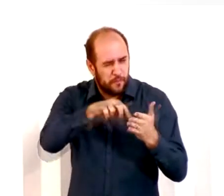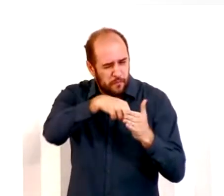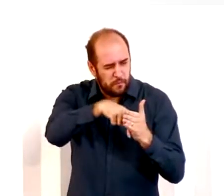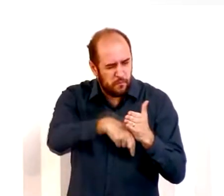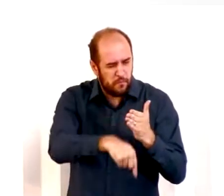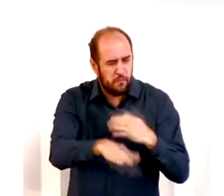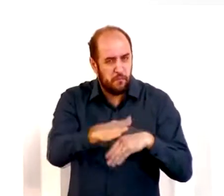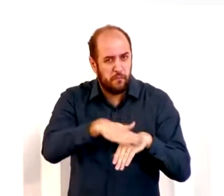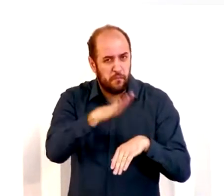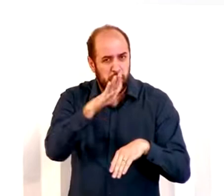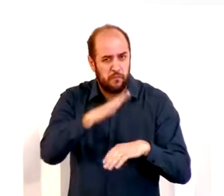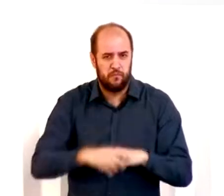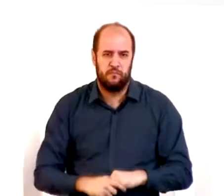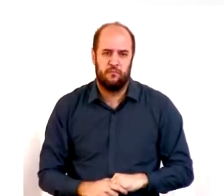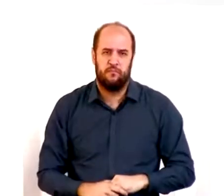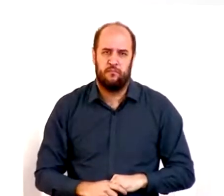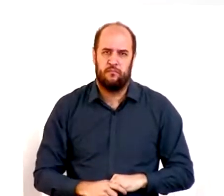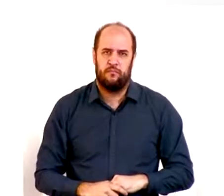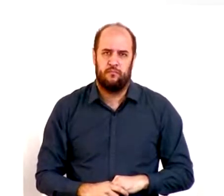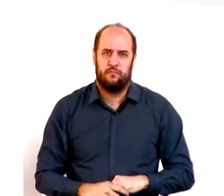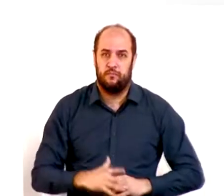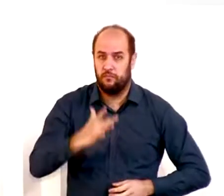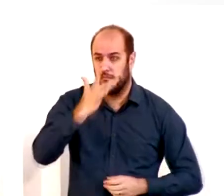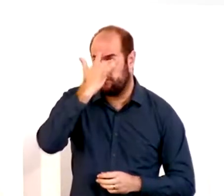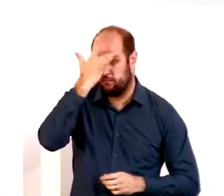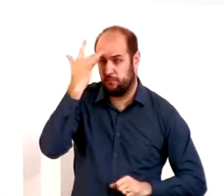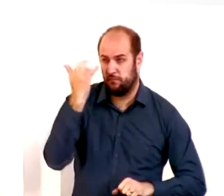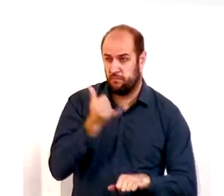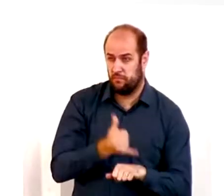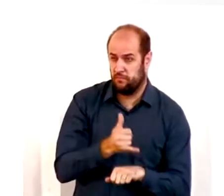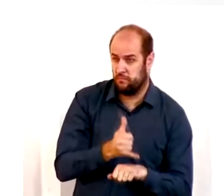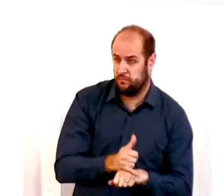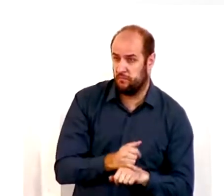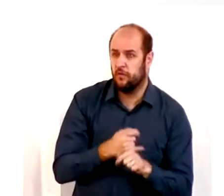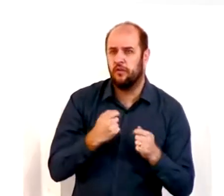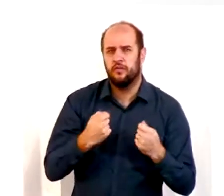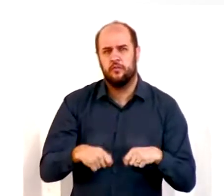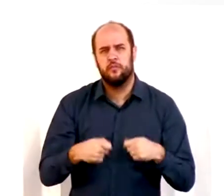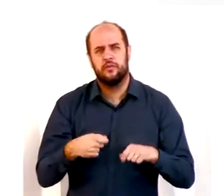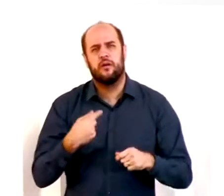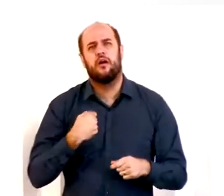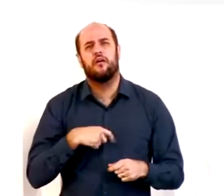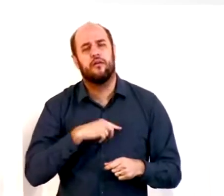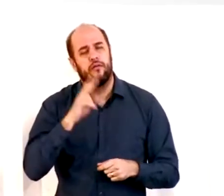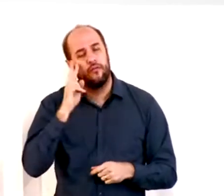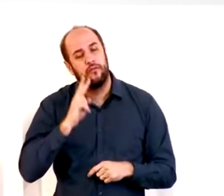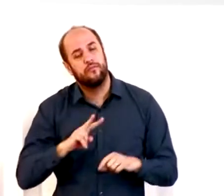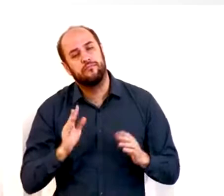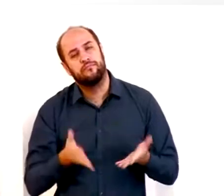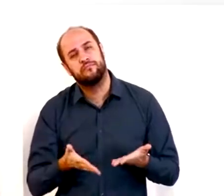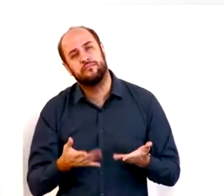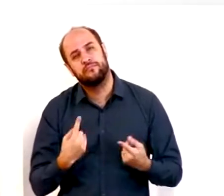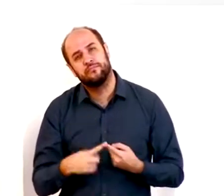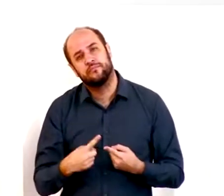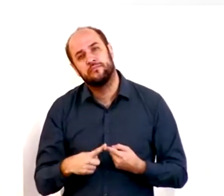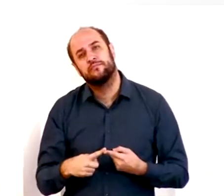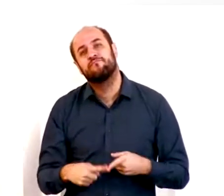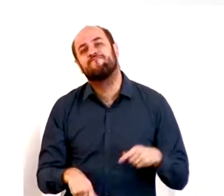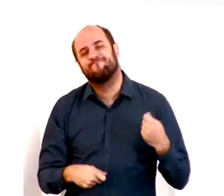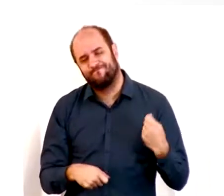manhã. As pessoas, os líderes, têm que ser o que nós vamos ler agora, porque é necessário.